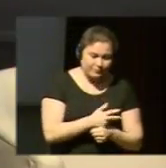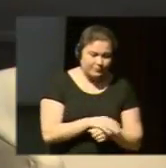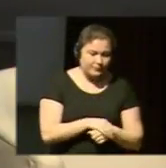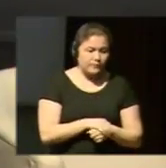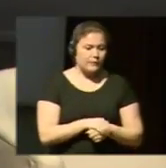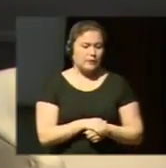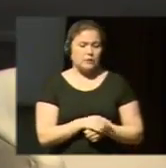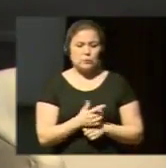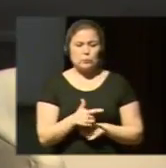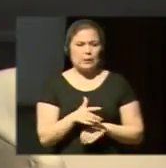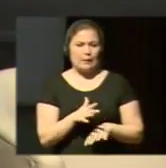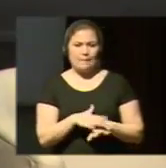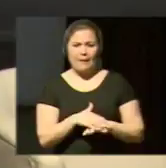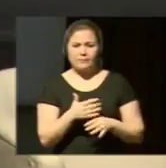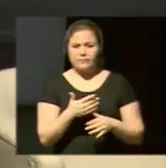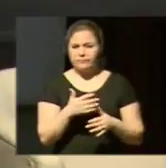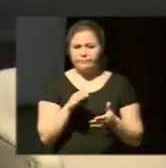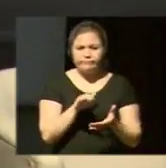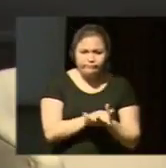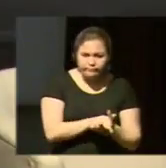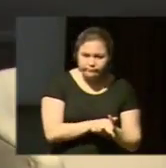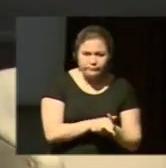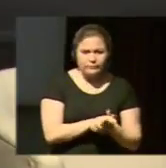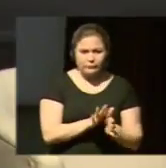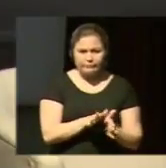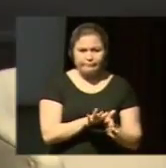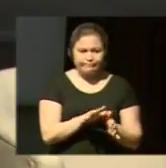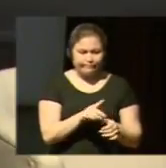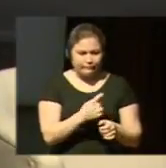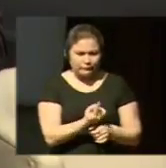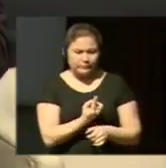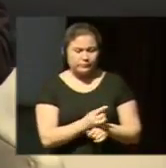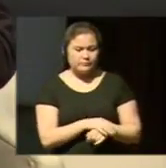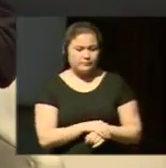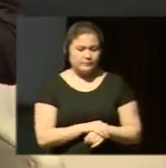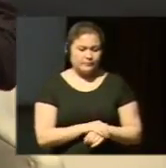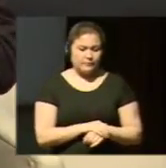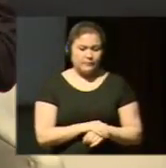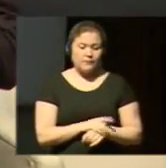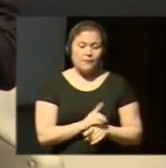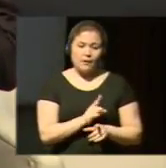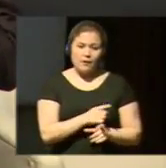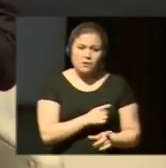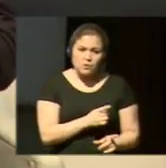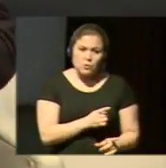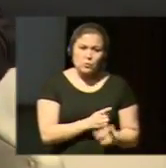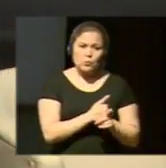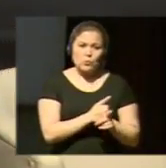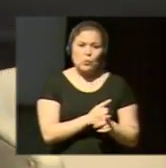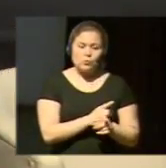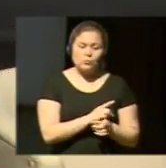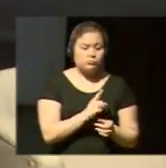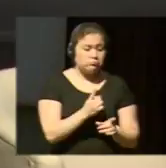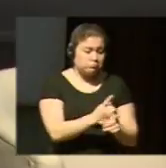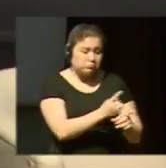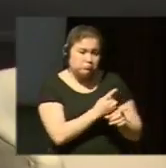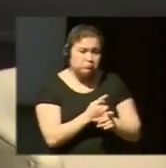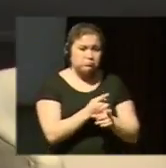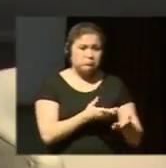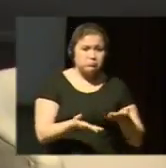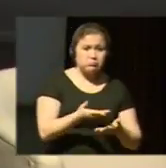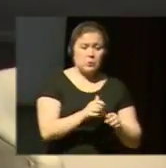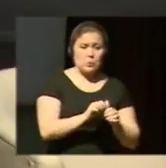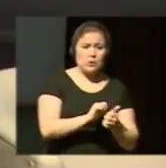não tem mais um companheiro, e ali se encontram entre si com esporte